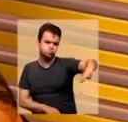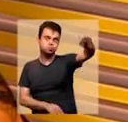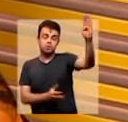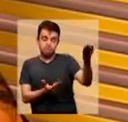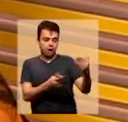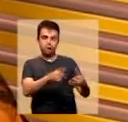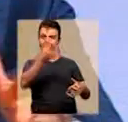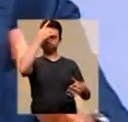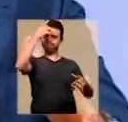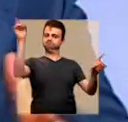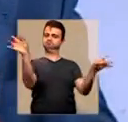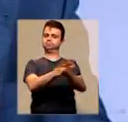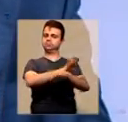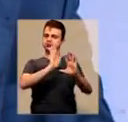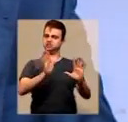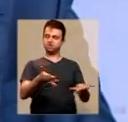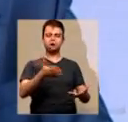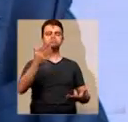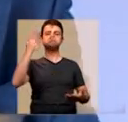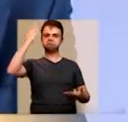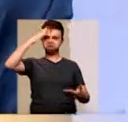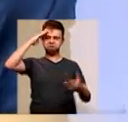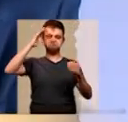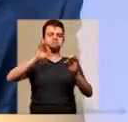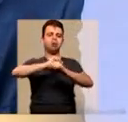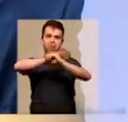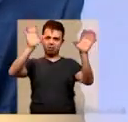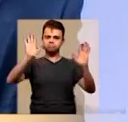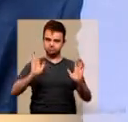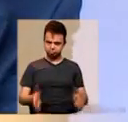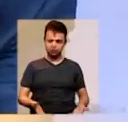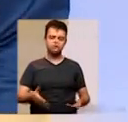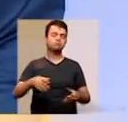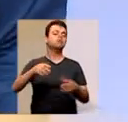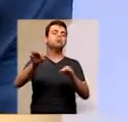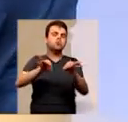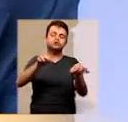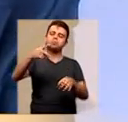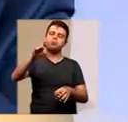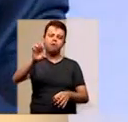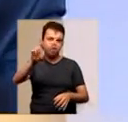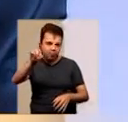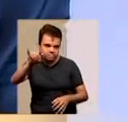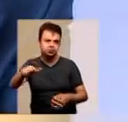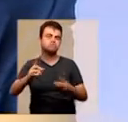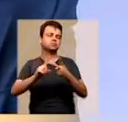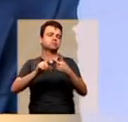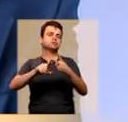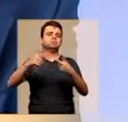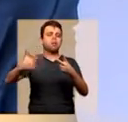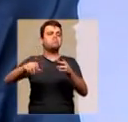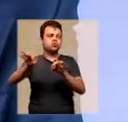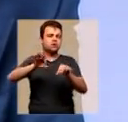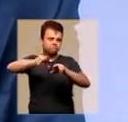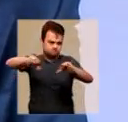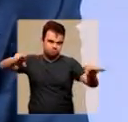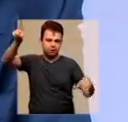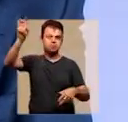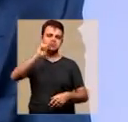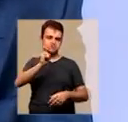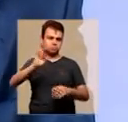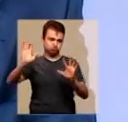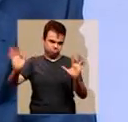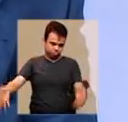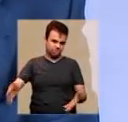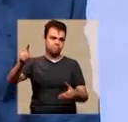adolescente, tem todas as informações. Feito, né? Acho que o caminho é esse, né? Como teve o PROERD, um trabalho em Mirassol, um projeto que nós fizemos lá,